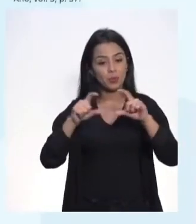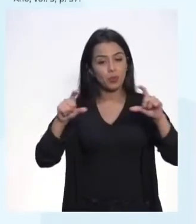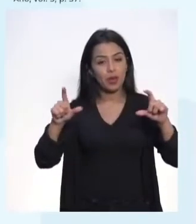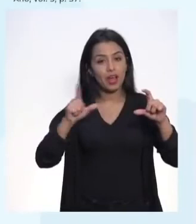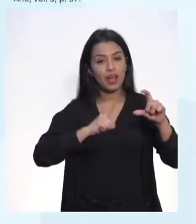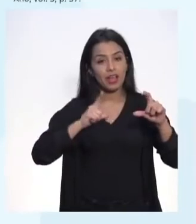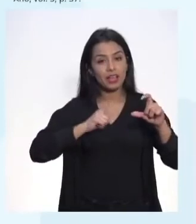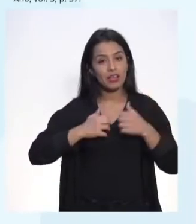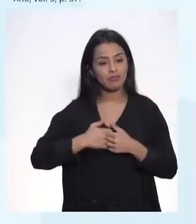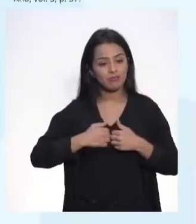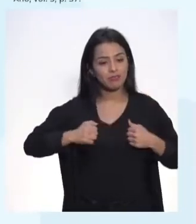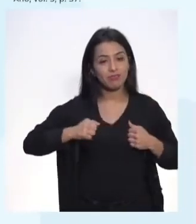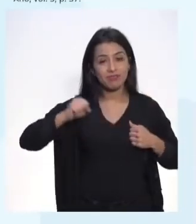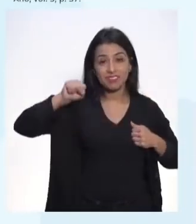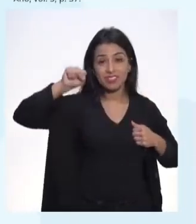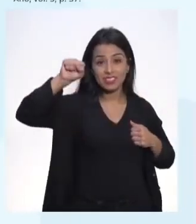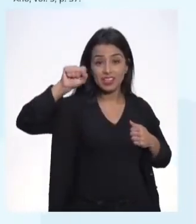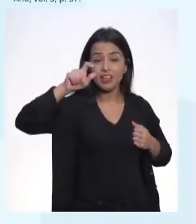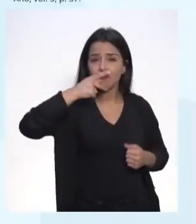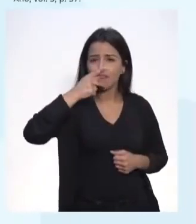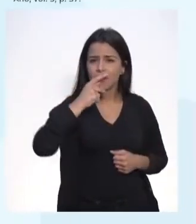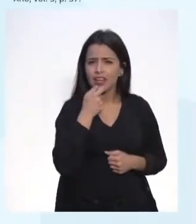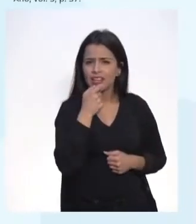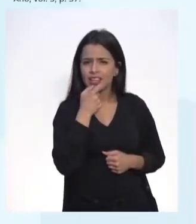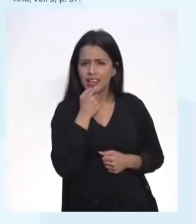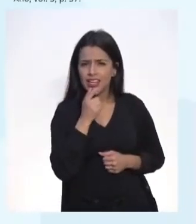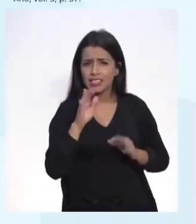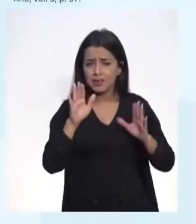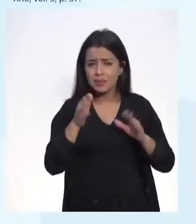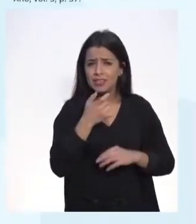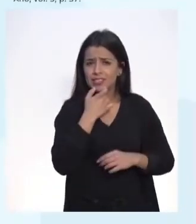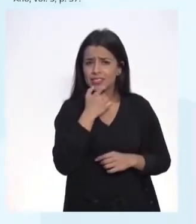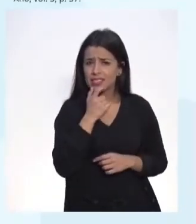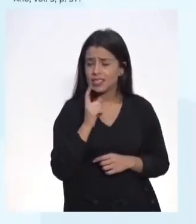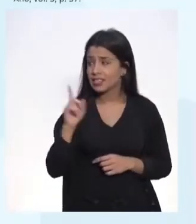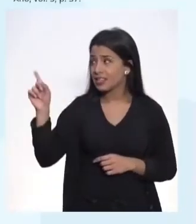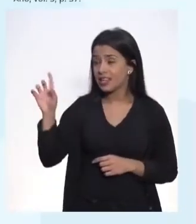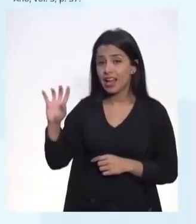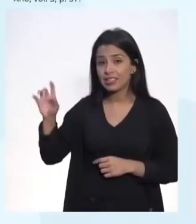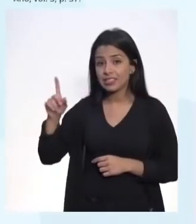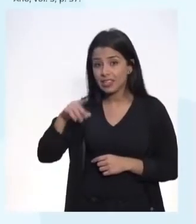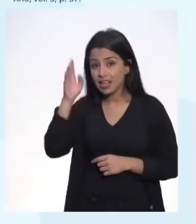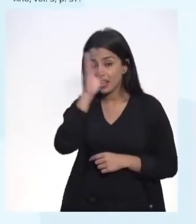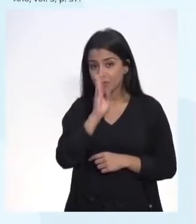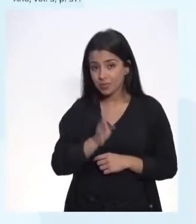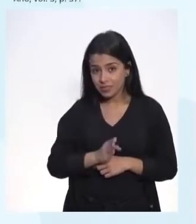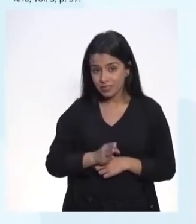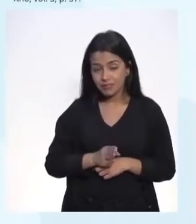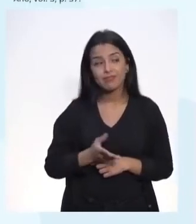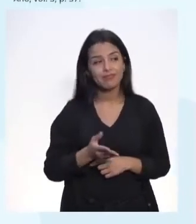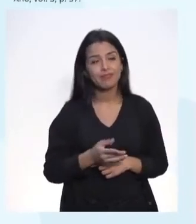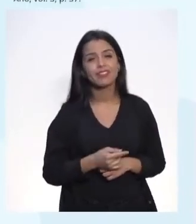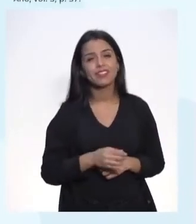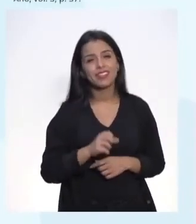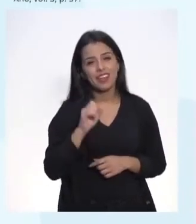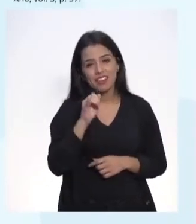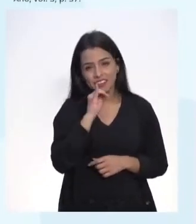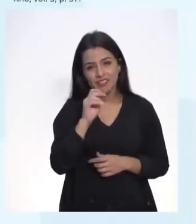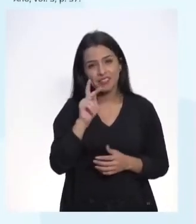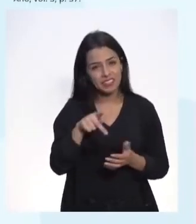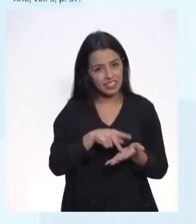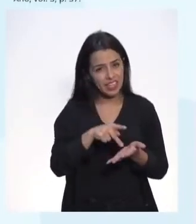que o super-herói fala em inglês. Você sabe como chamamos isso daqui no Brasil? Então também tem isso. A gente fala